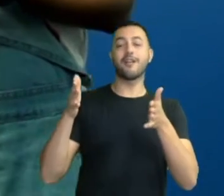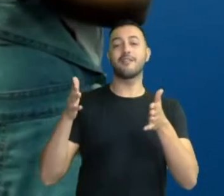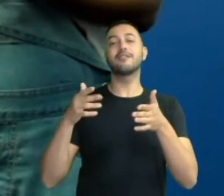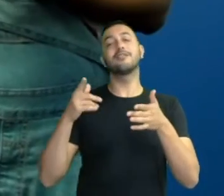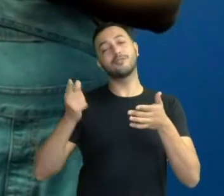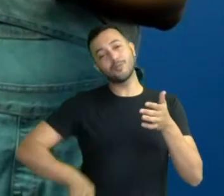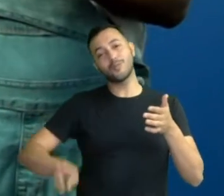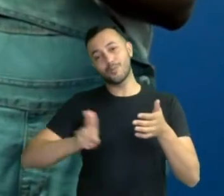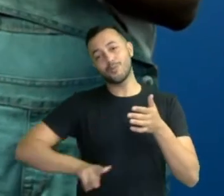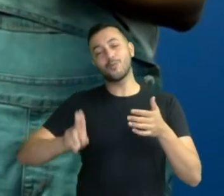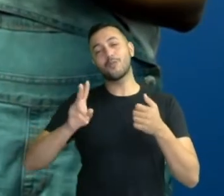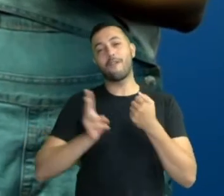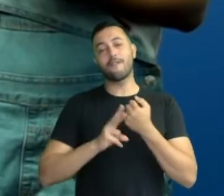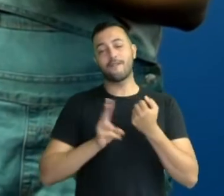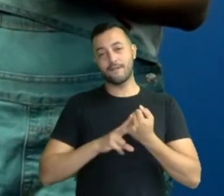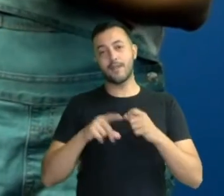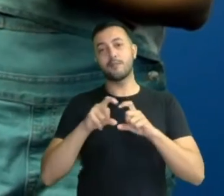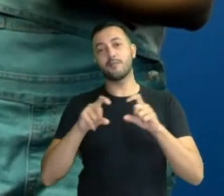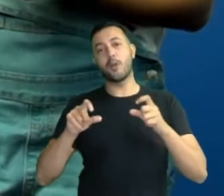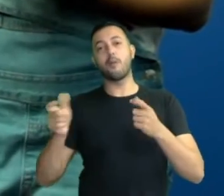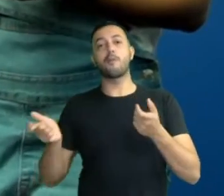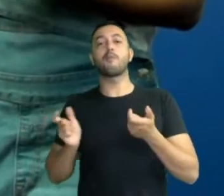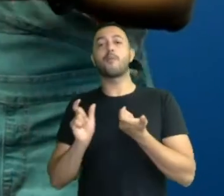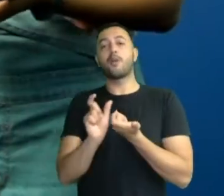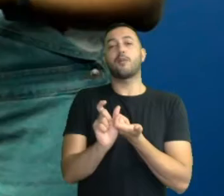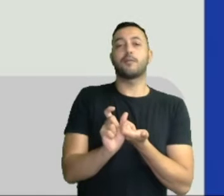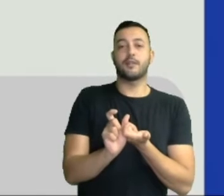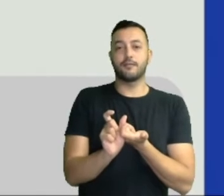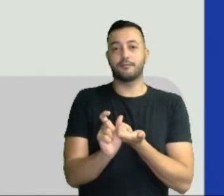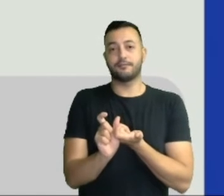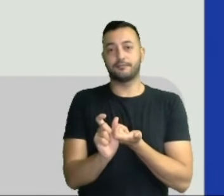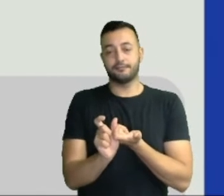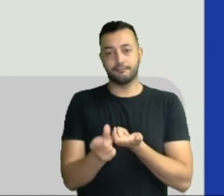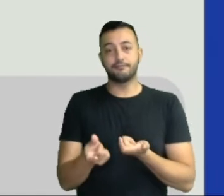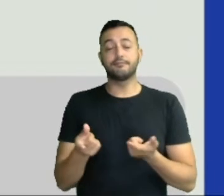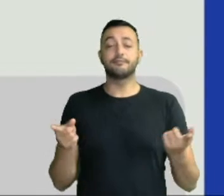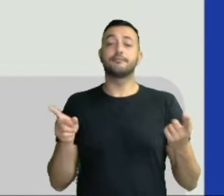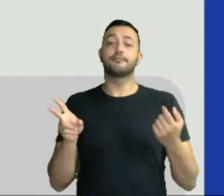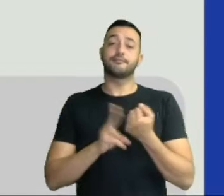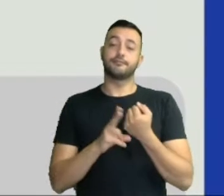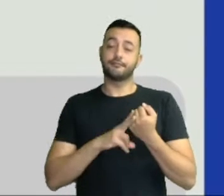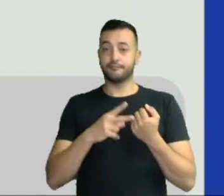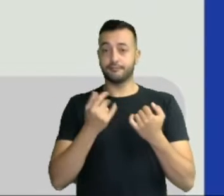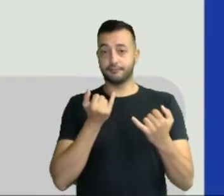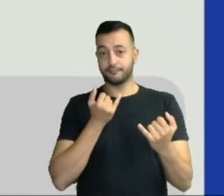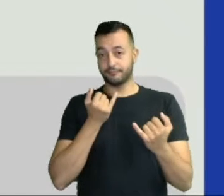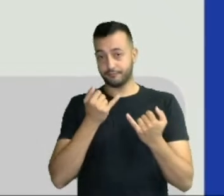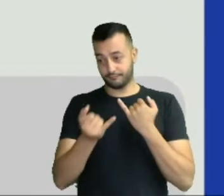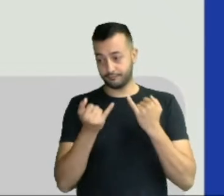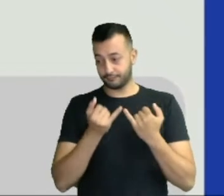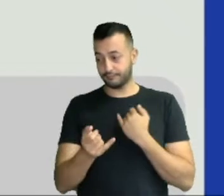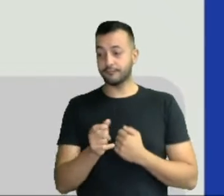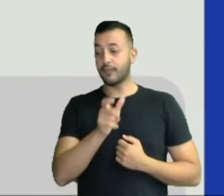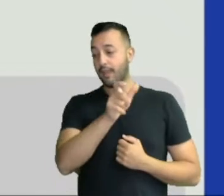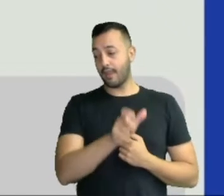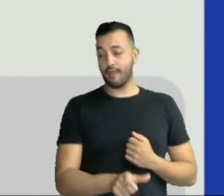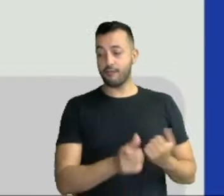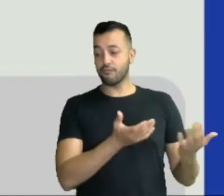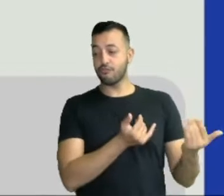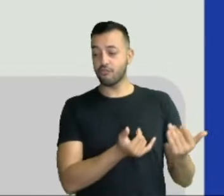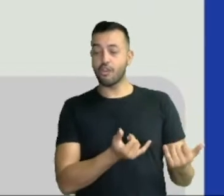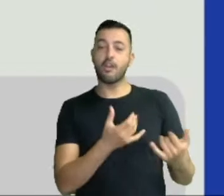verbo dormir na sua forma pronominal. O verbo parecer. Este jovem